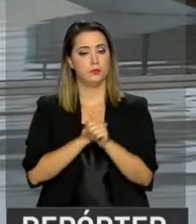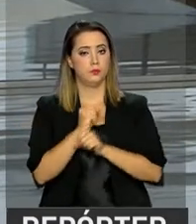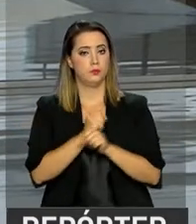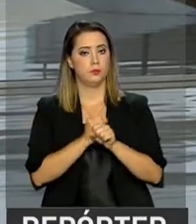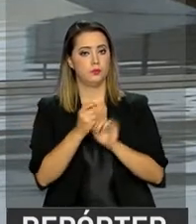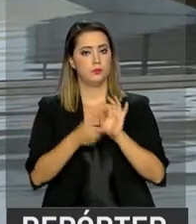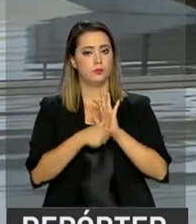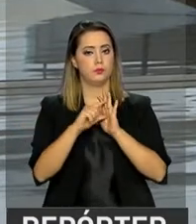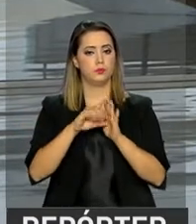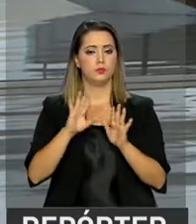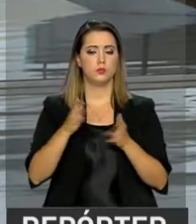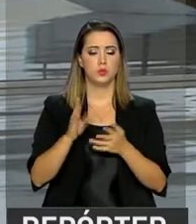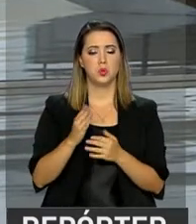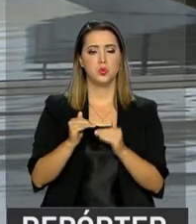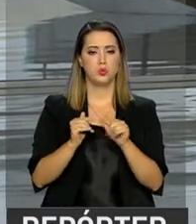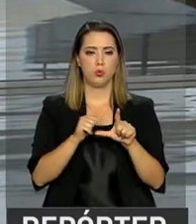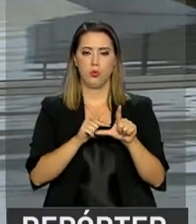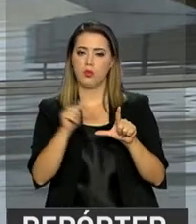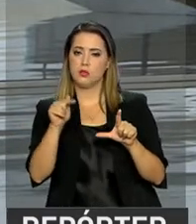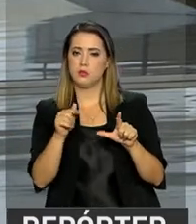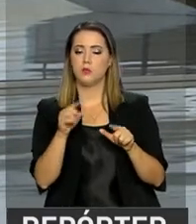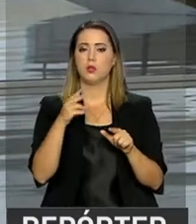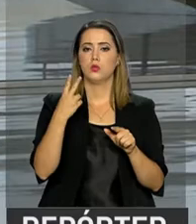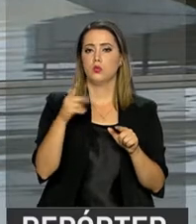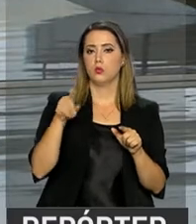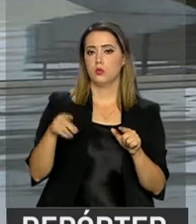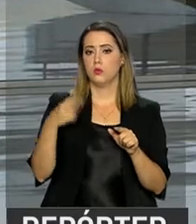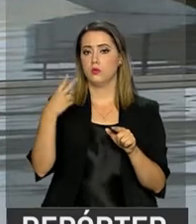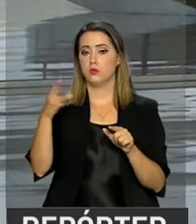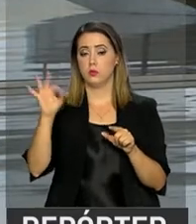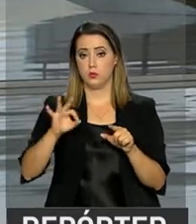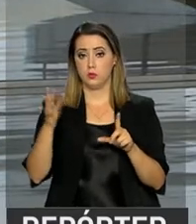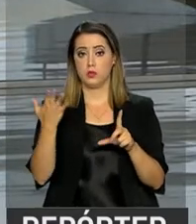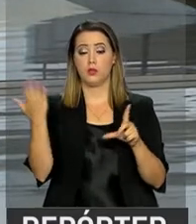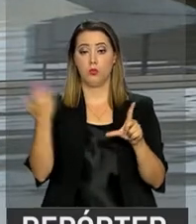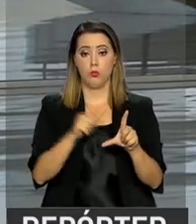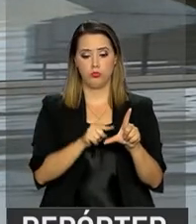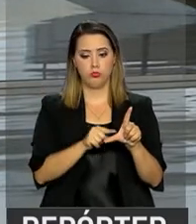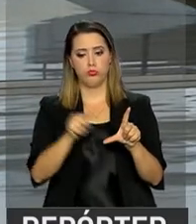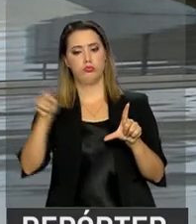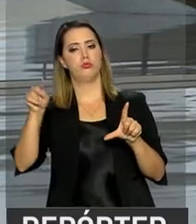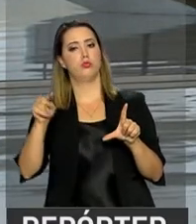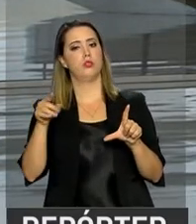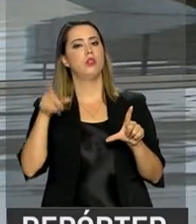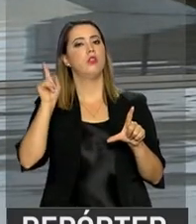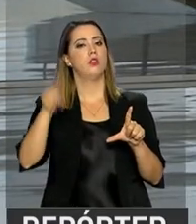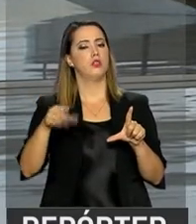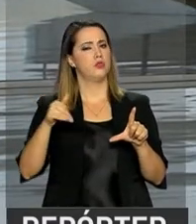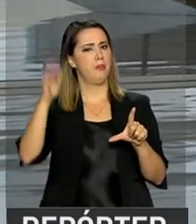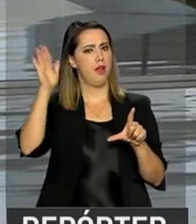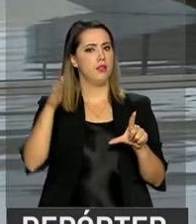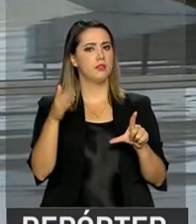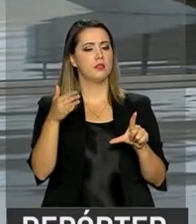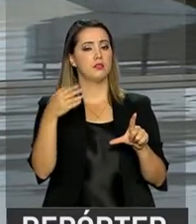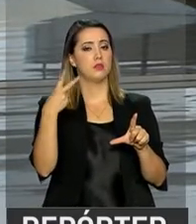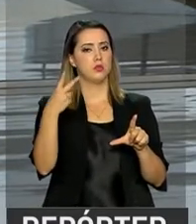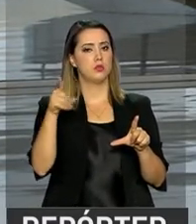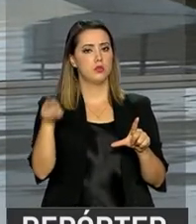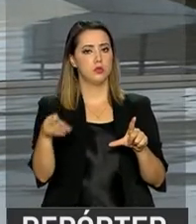antes a previsão era de um crescimento de 2,2 por cento e agora a previsão é de um crescimento de